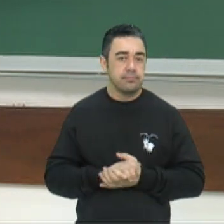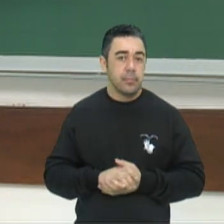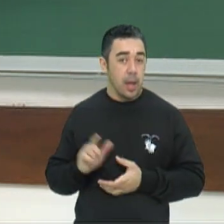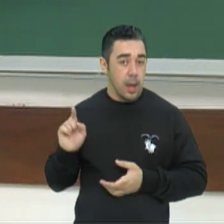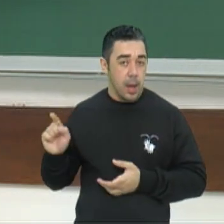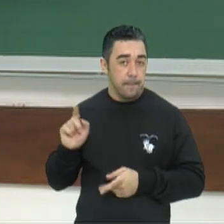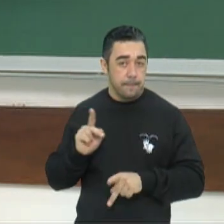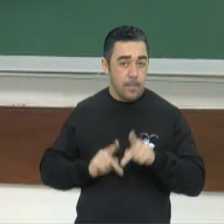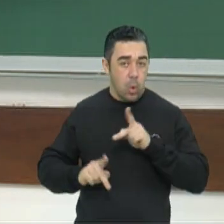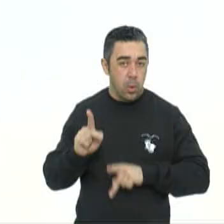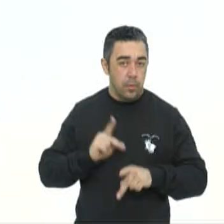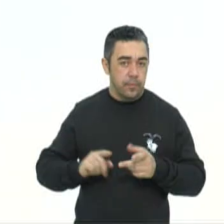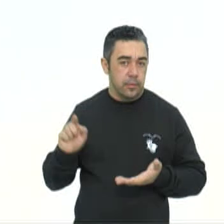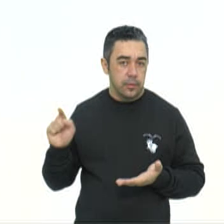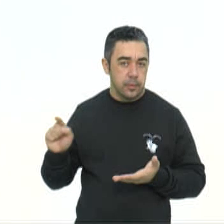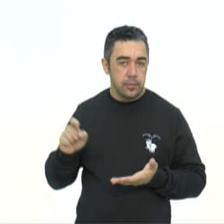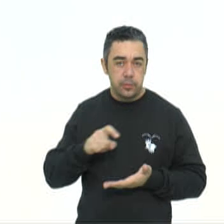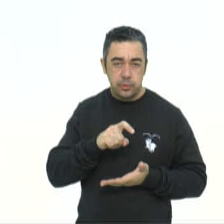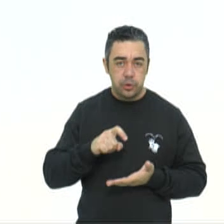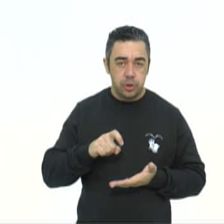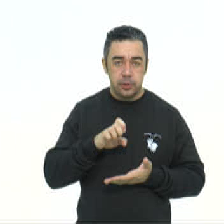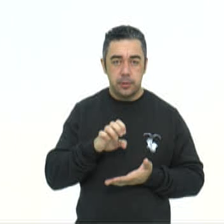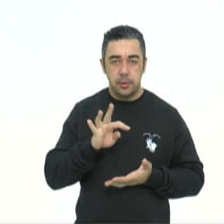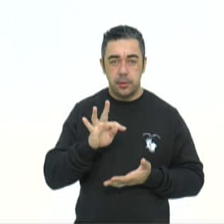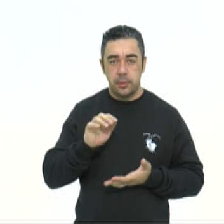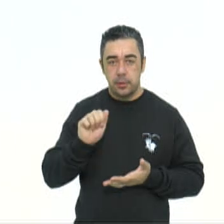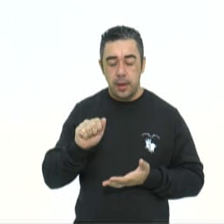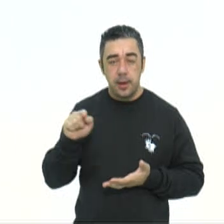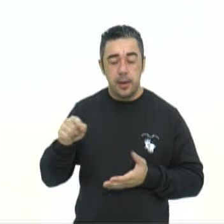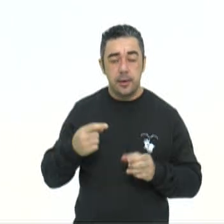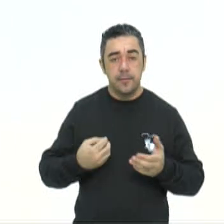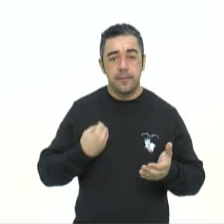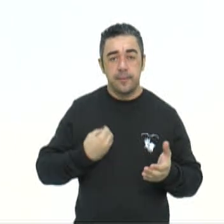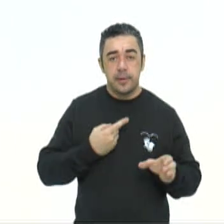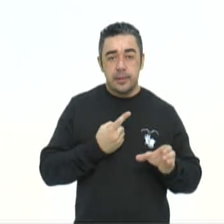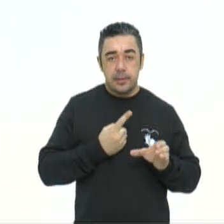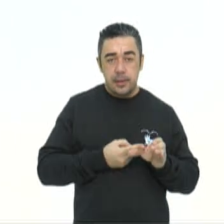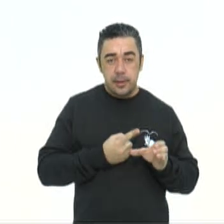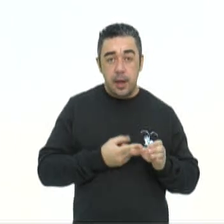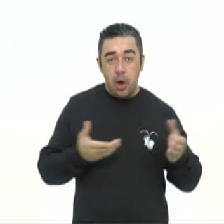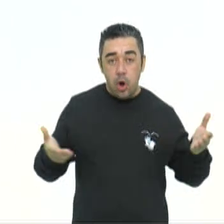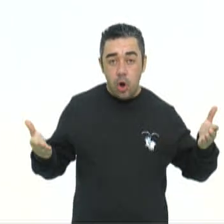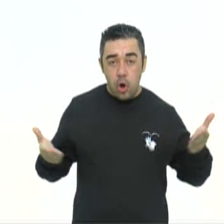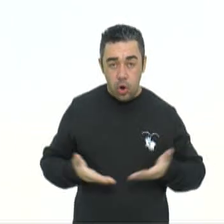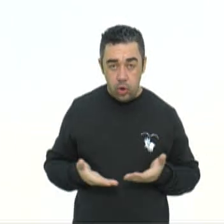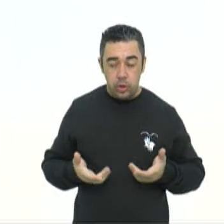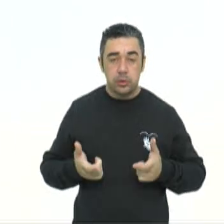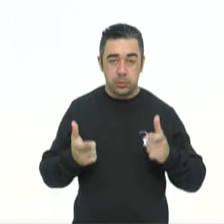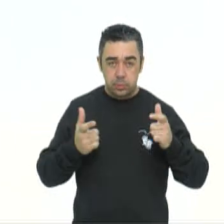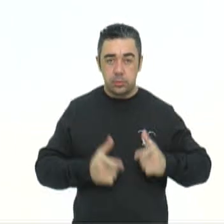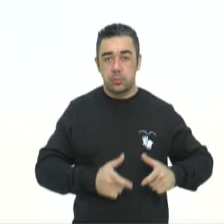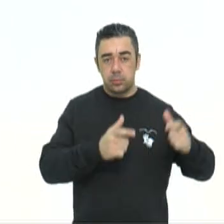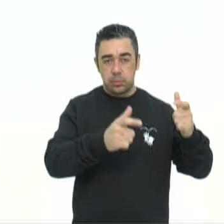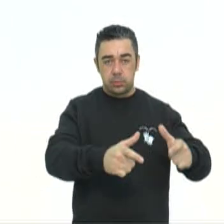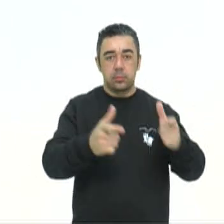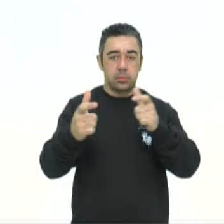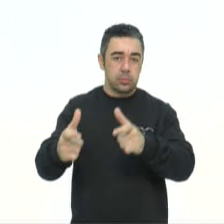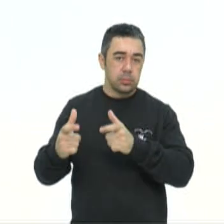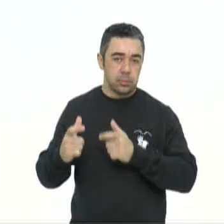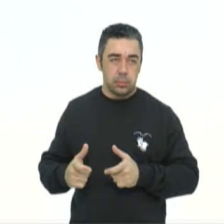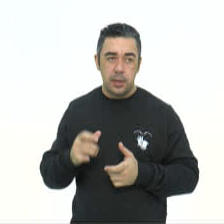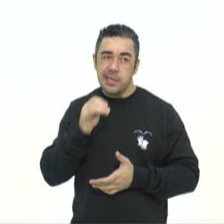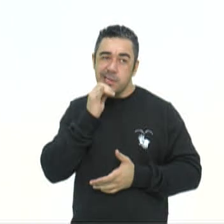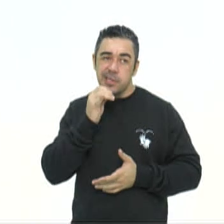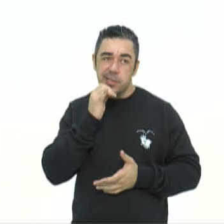Xetá. Os Xetá, gente, eles habitaram cidades que hoje são chamadas, regiões que hoje são cidades chamadas, como